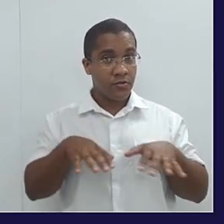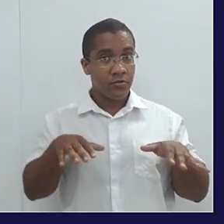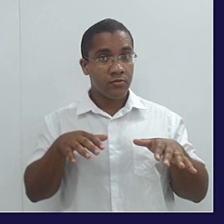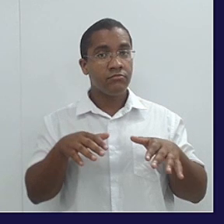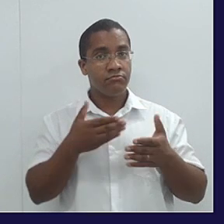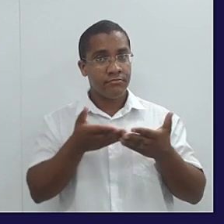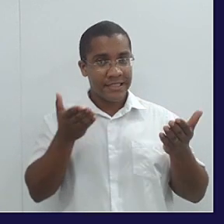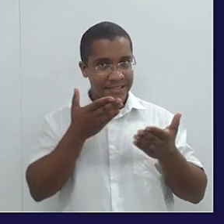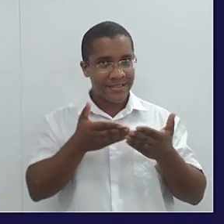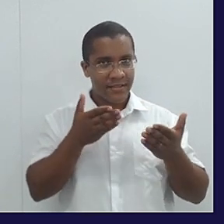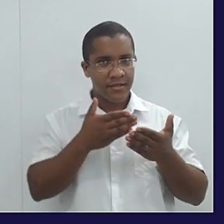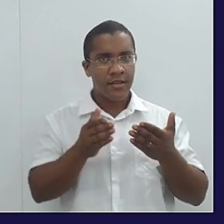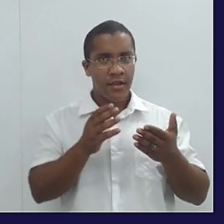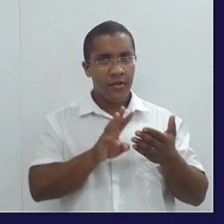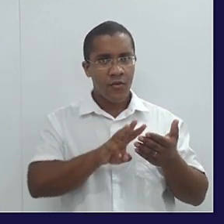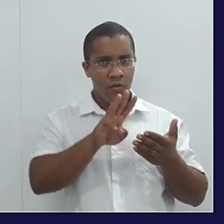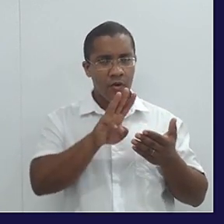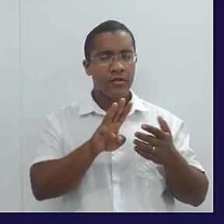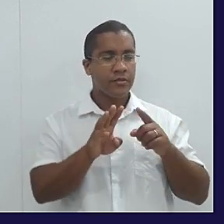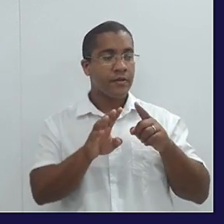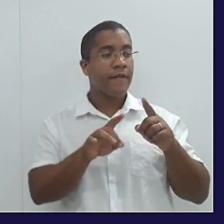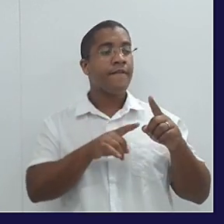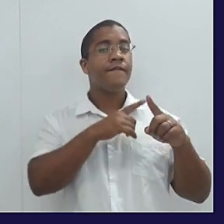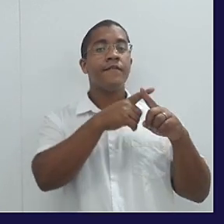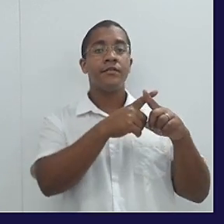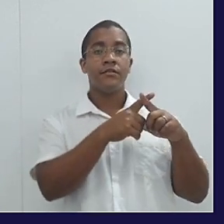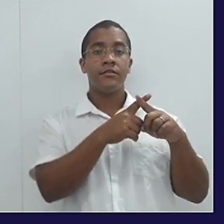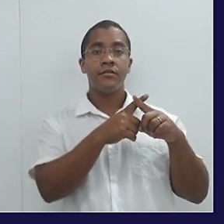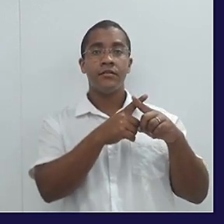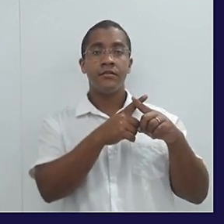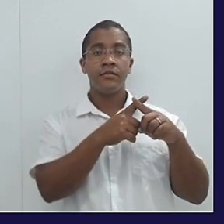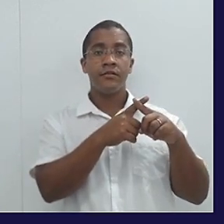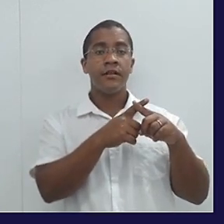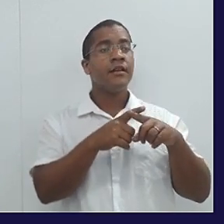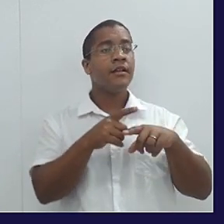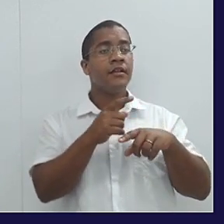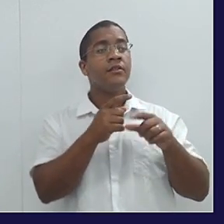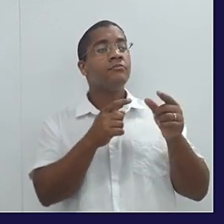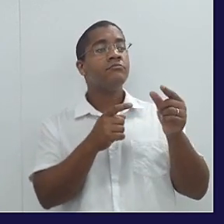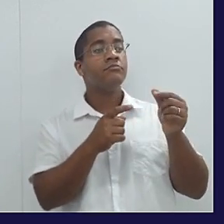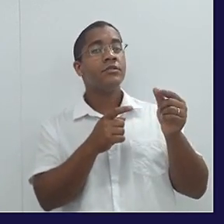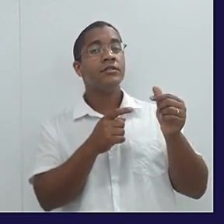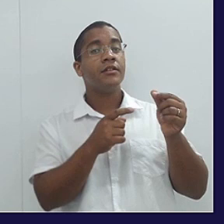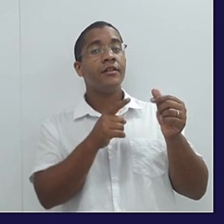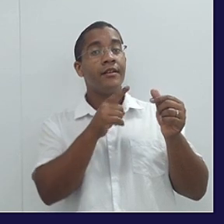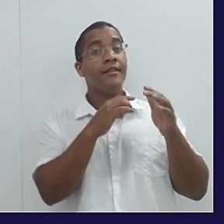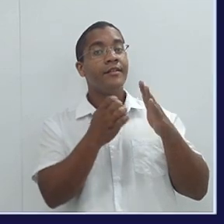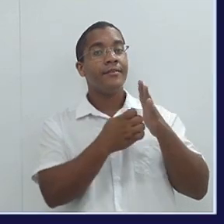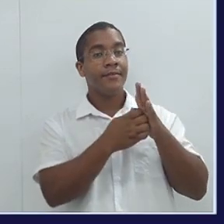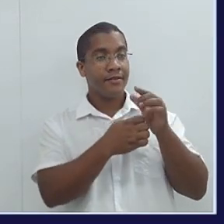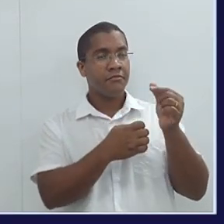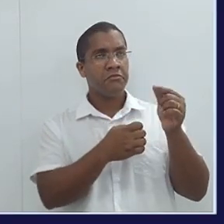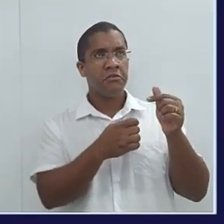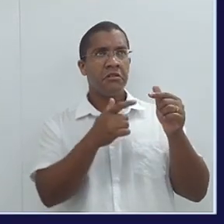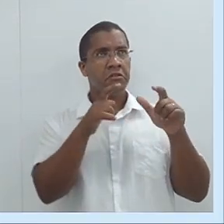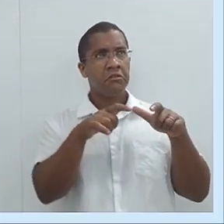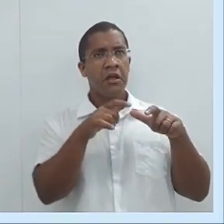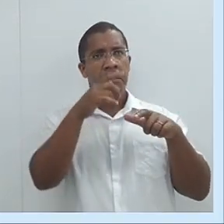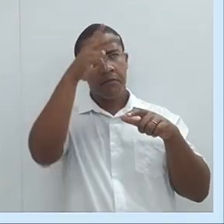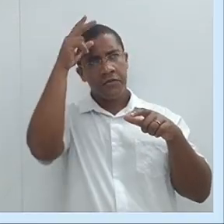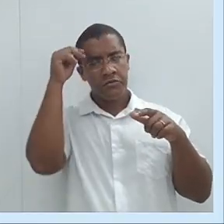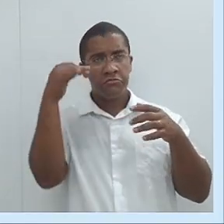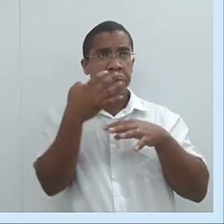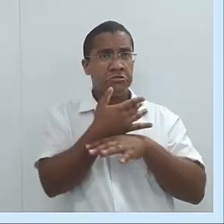no caso em watts, daquele aparelho, e eu vou multiplicar pela tarifa, né? Pela tarifa local,